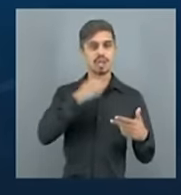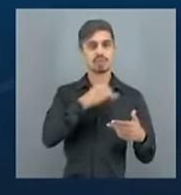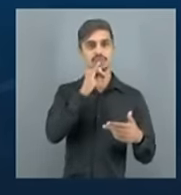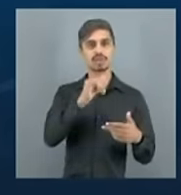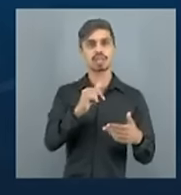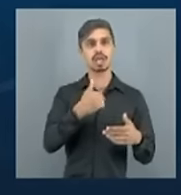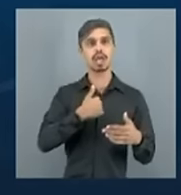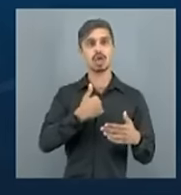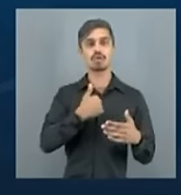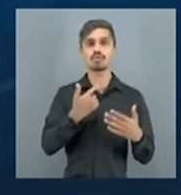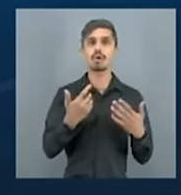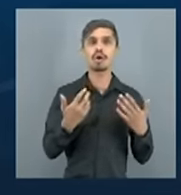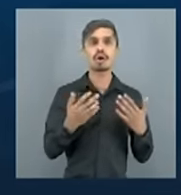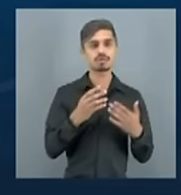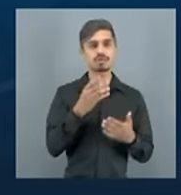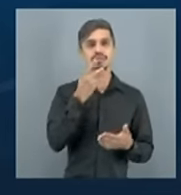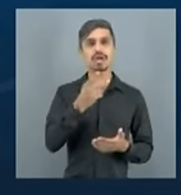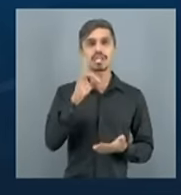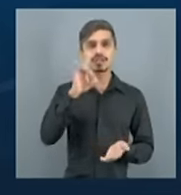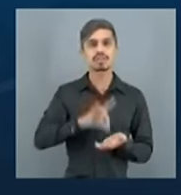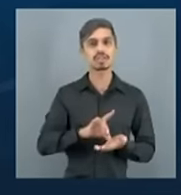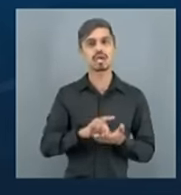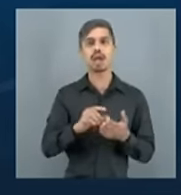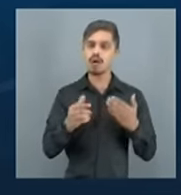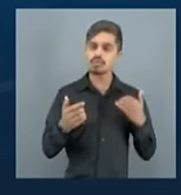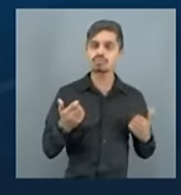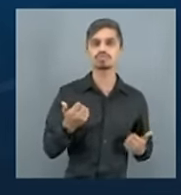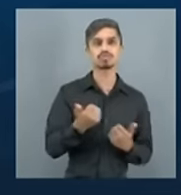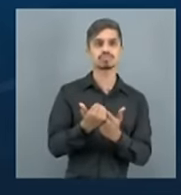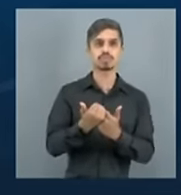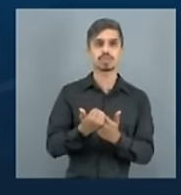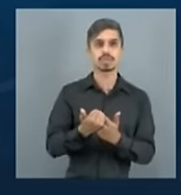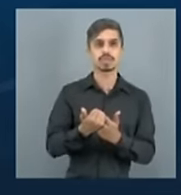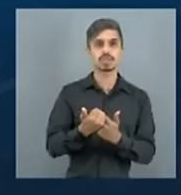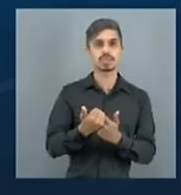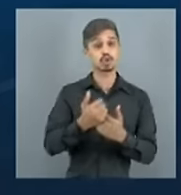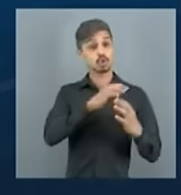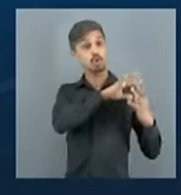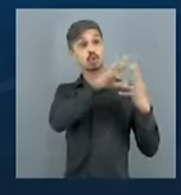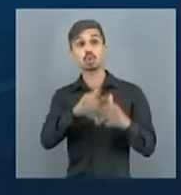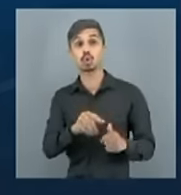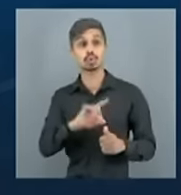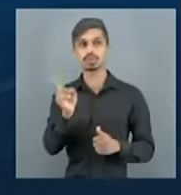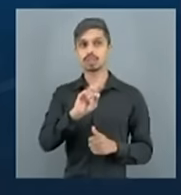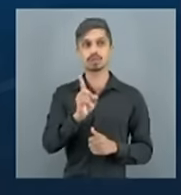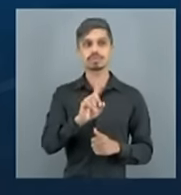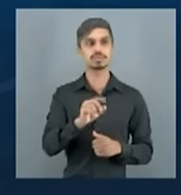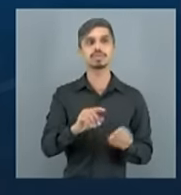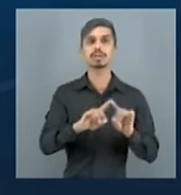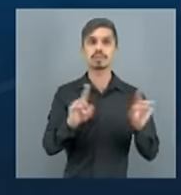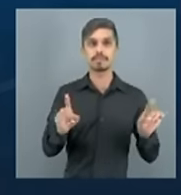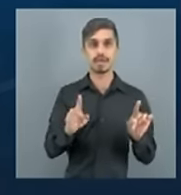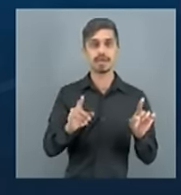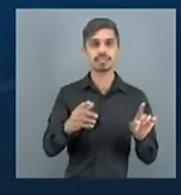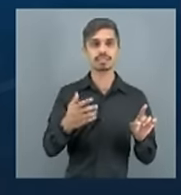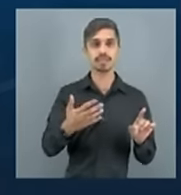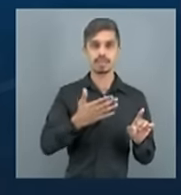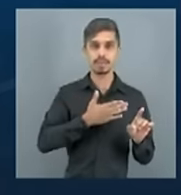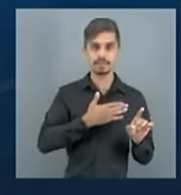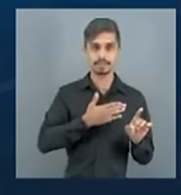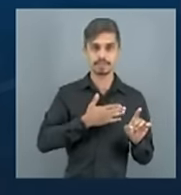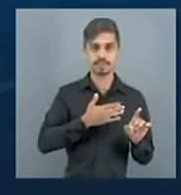um quebra-cabeça no caso de vocês. Eu não vou ser o caso inteiro, mas eu garanto que com a minha